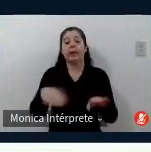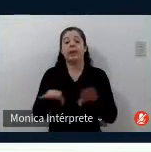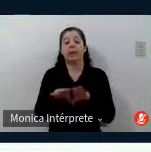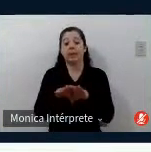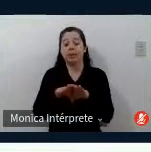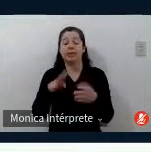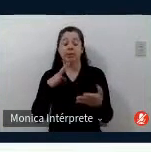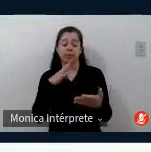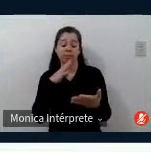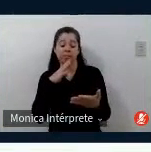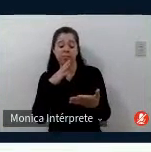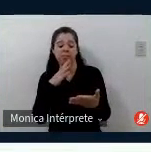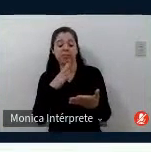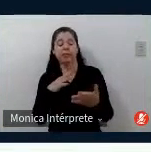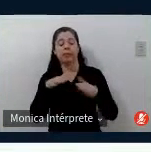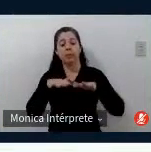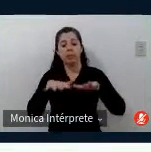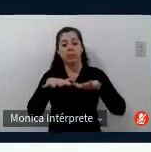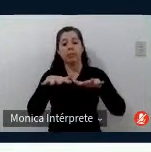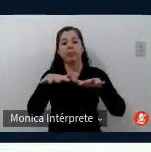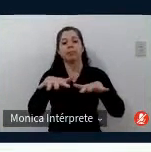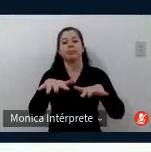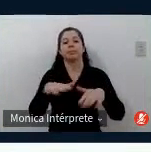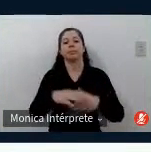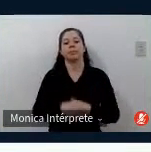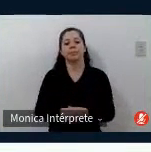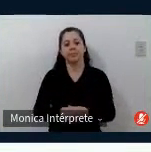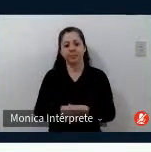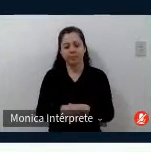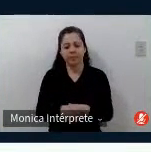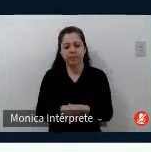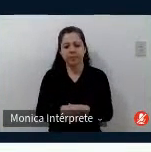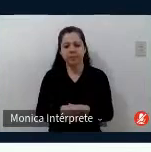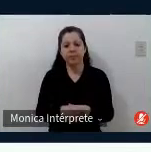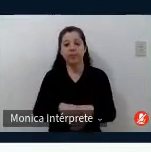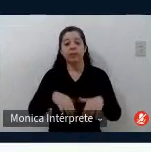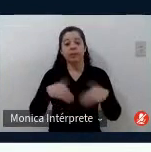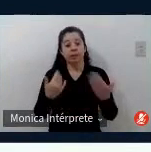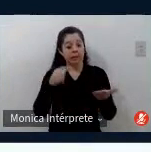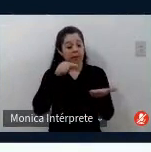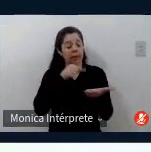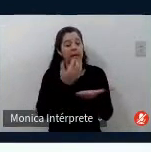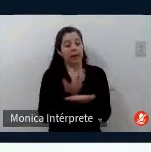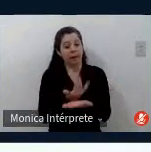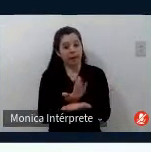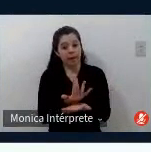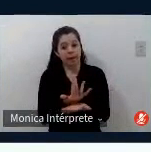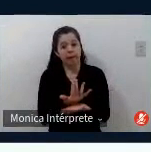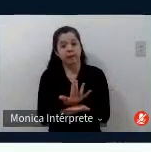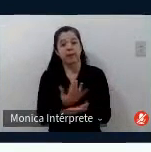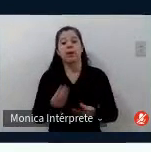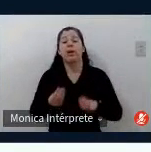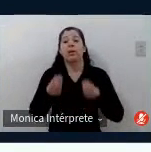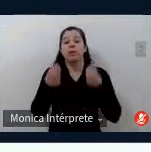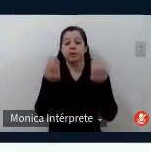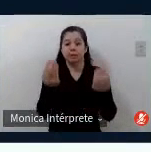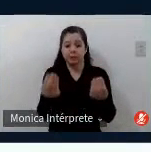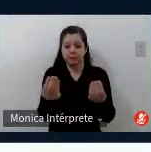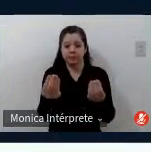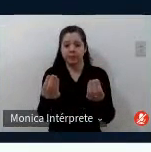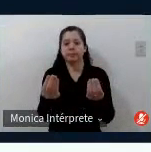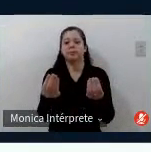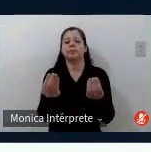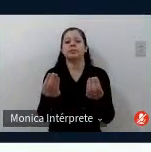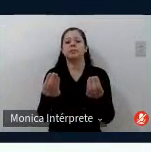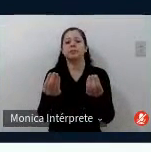nós entendemos que nós estaremos criando condições para essa performação dos direitos, de todos esses direitos